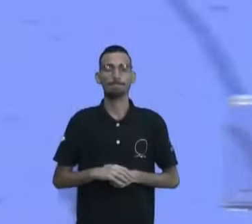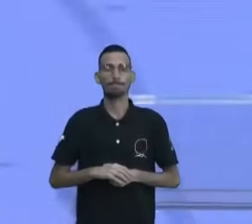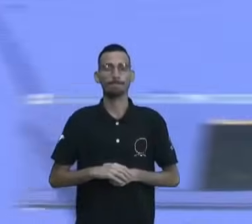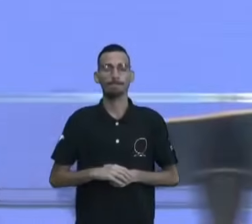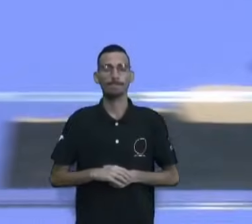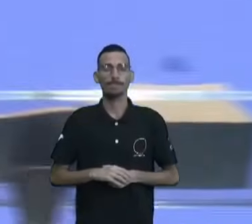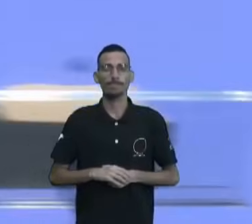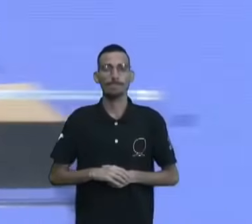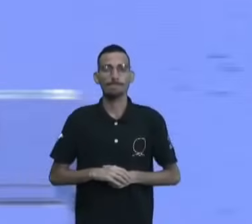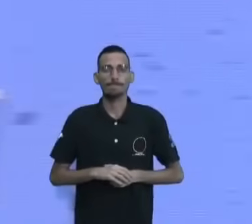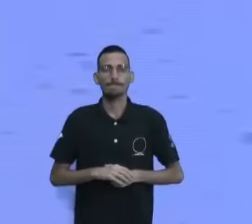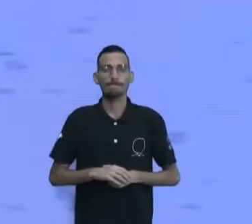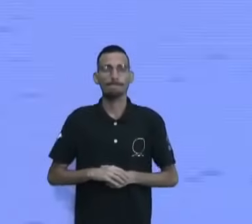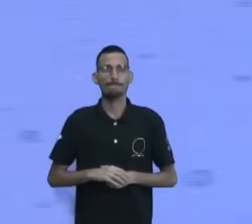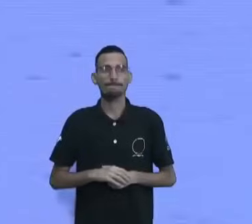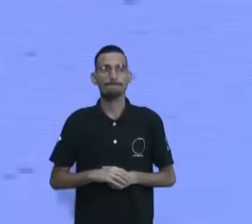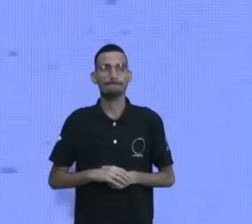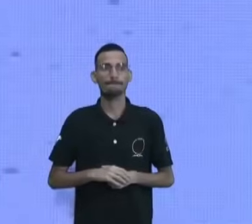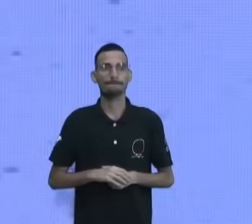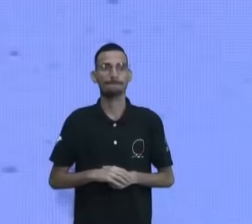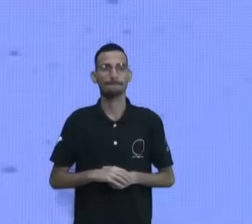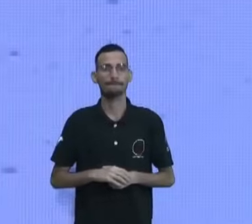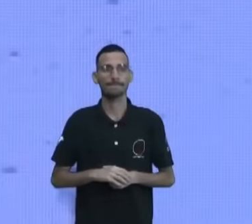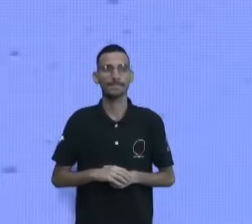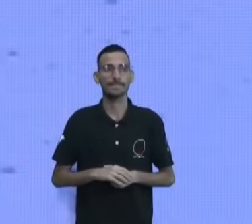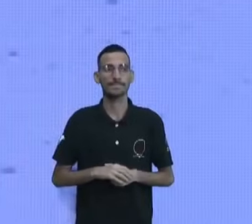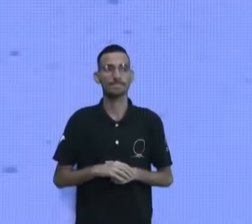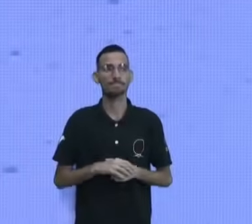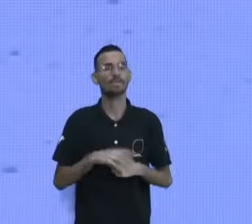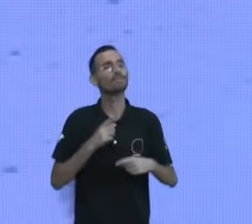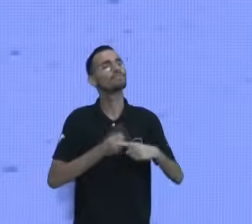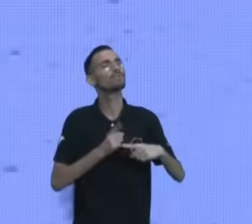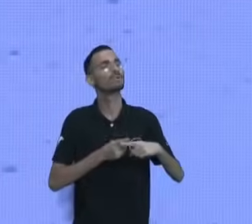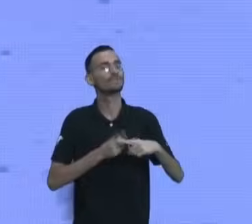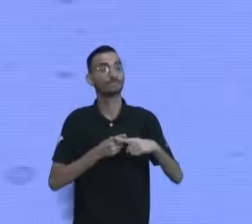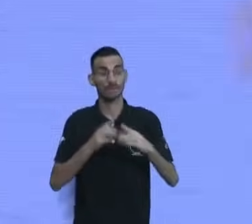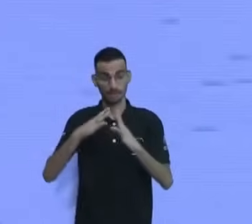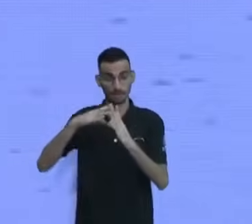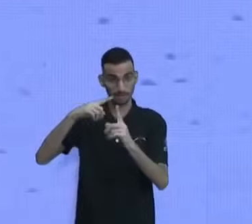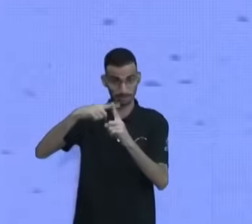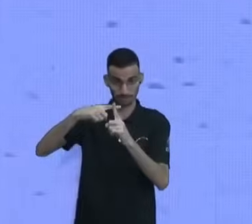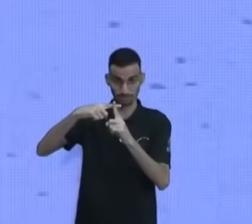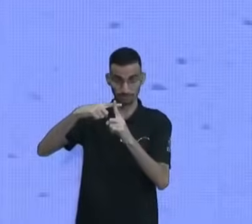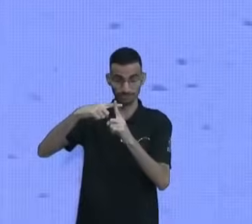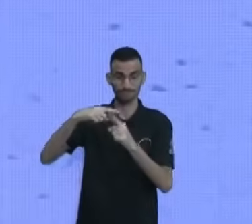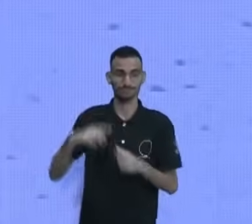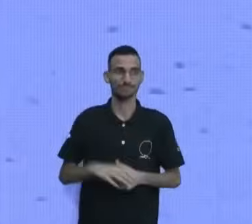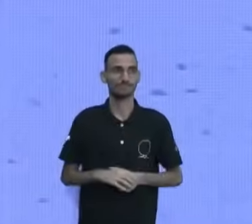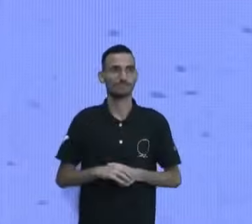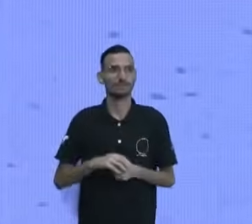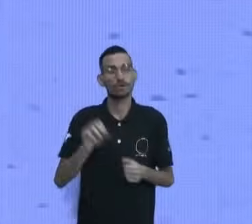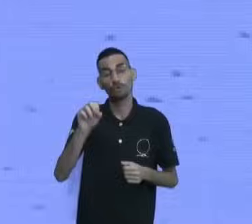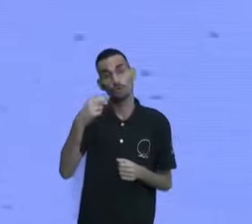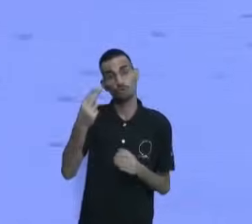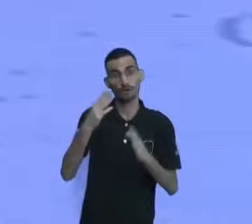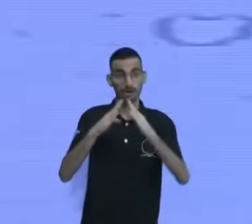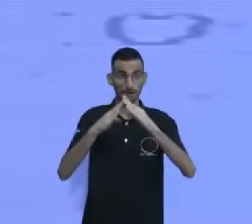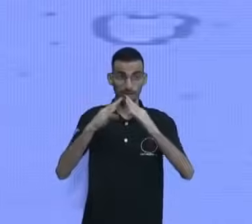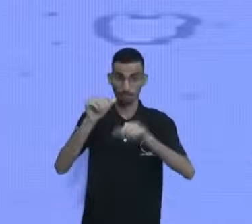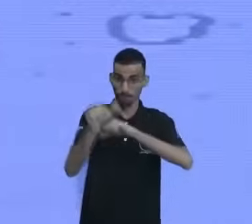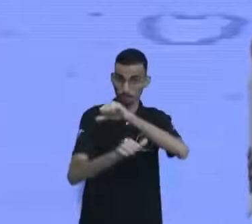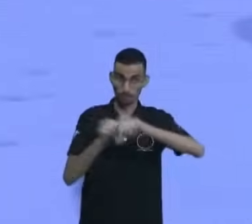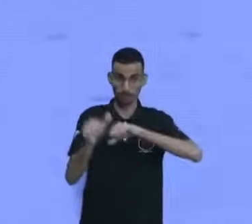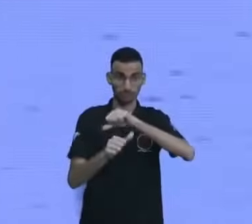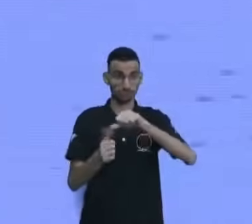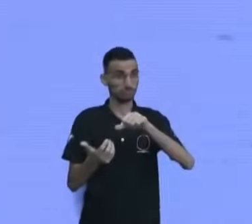sejam casas que foram transformadas em templos ou sejam templos construídos exclusivamente